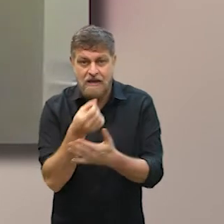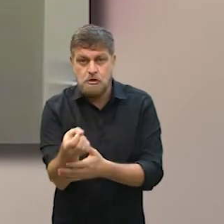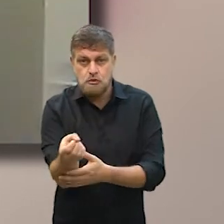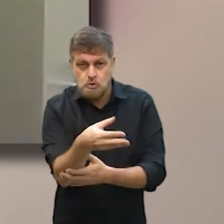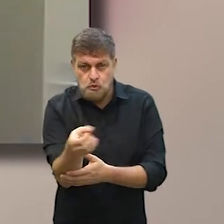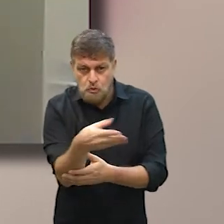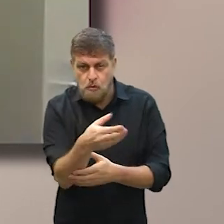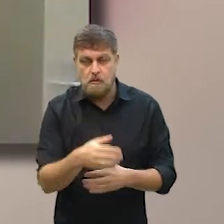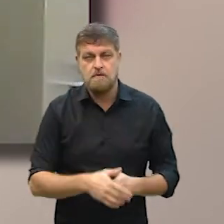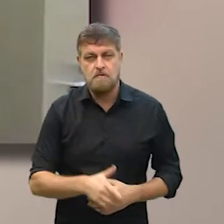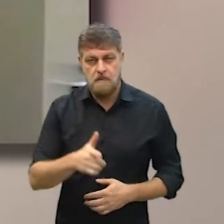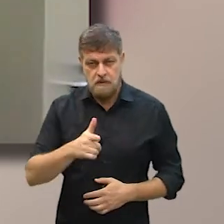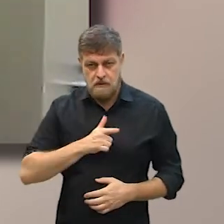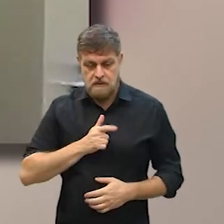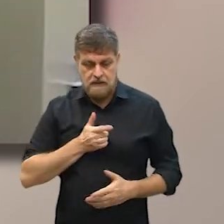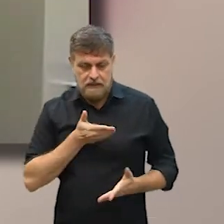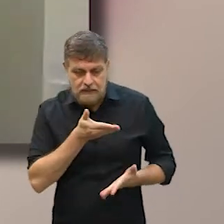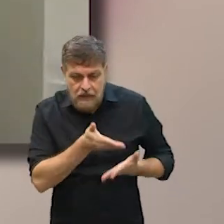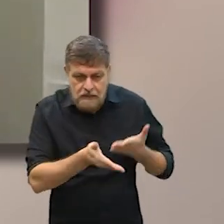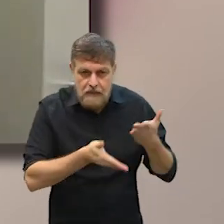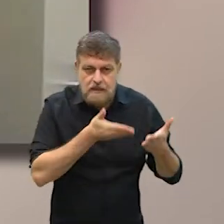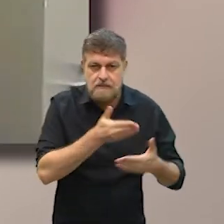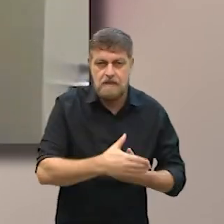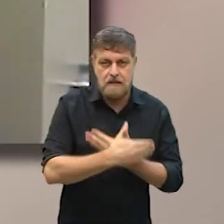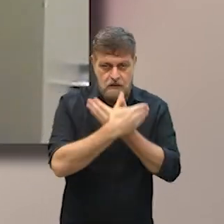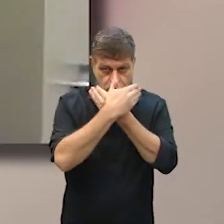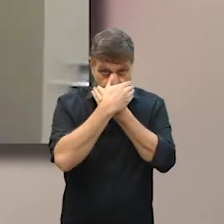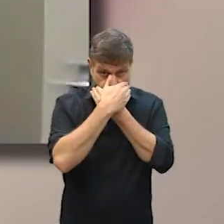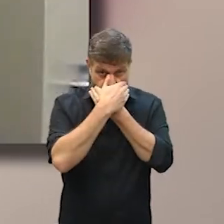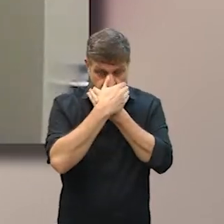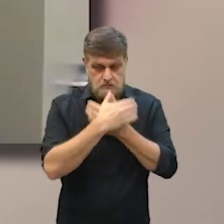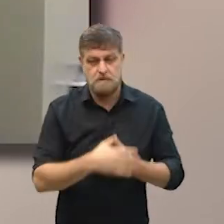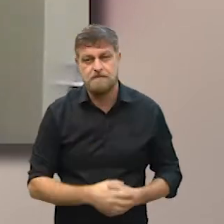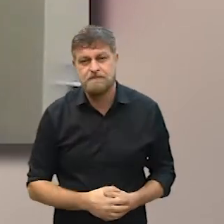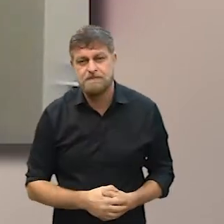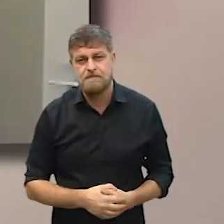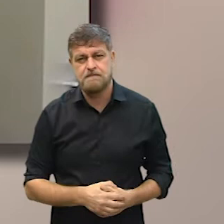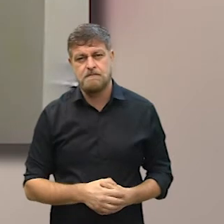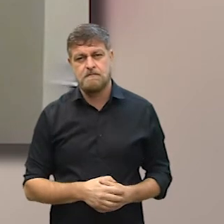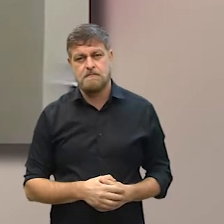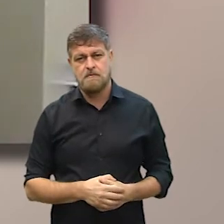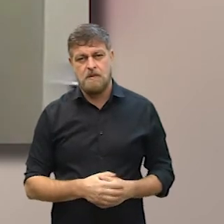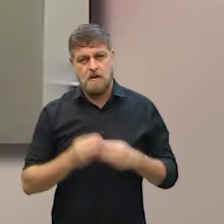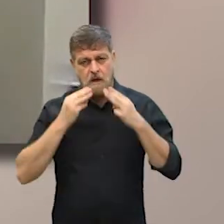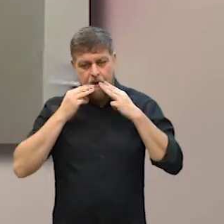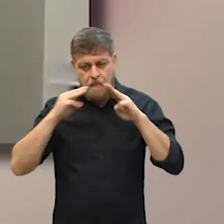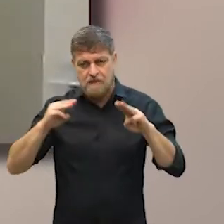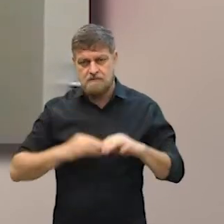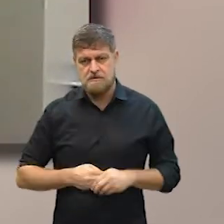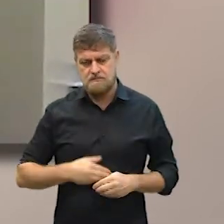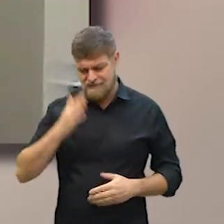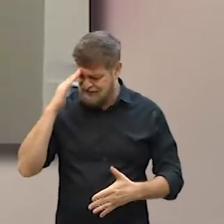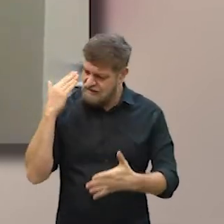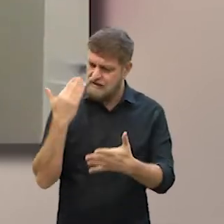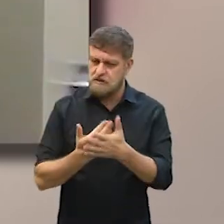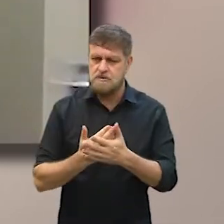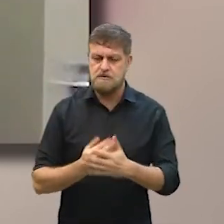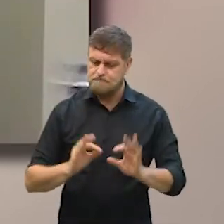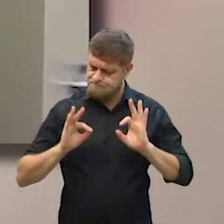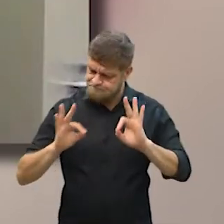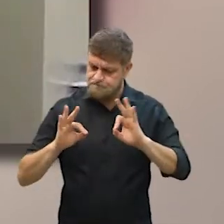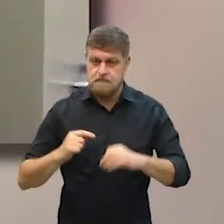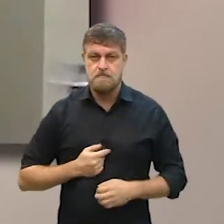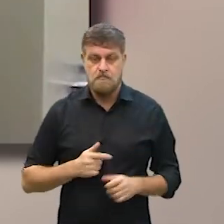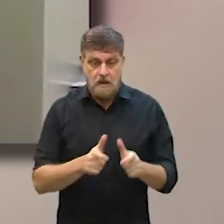novas medicações sendo aprovadas tratamento o que matou sistema não uma mensagem de